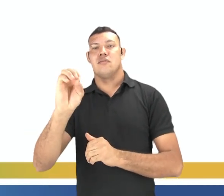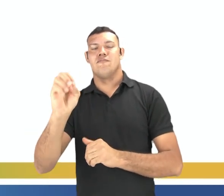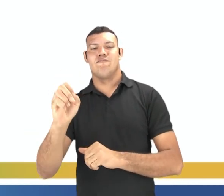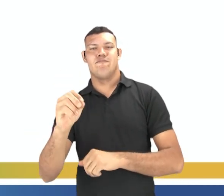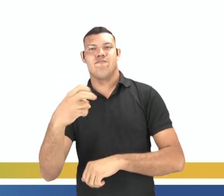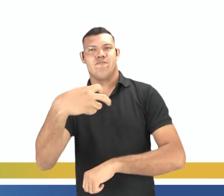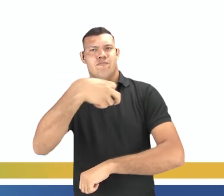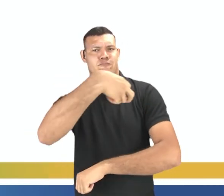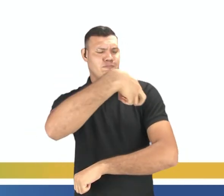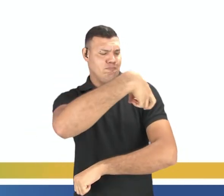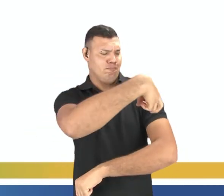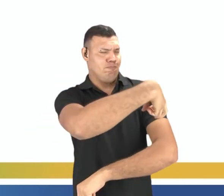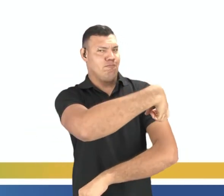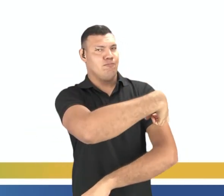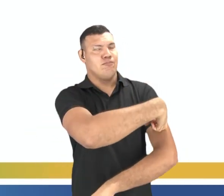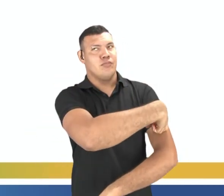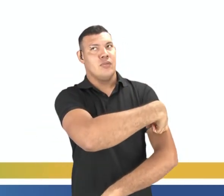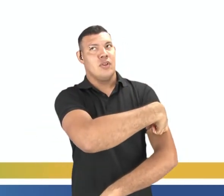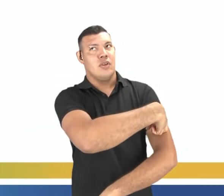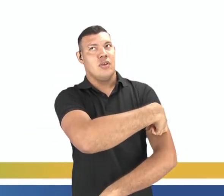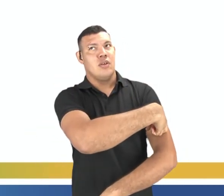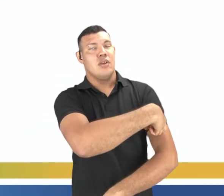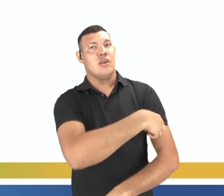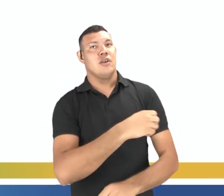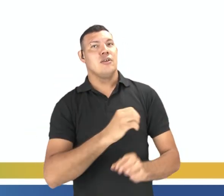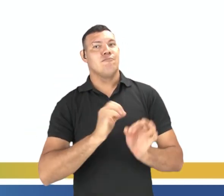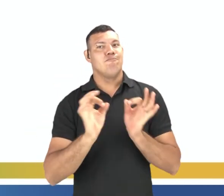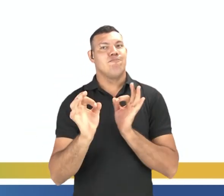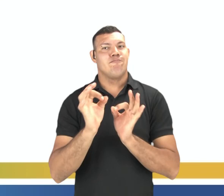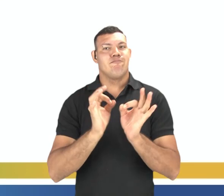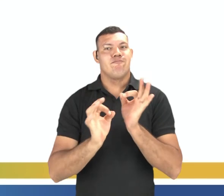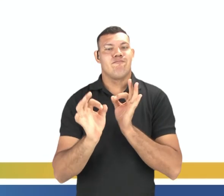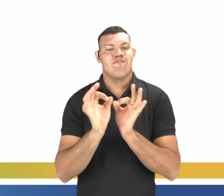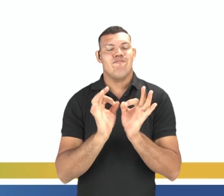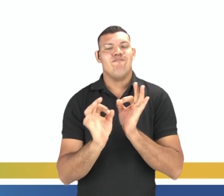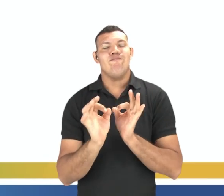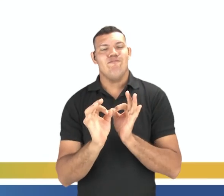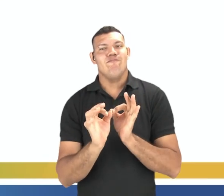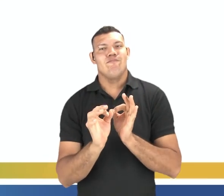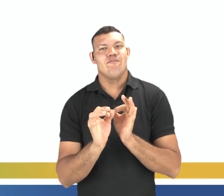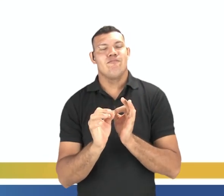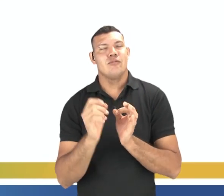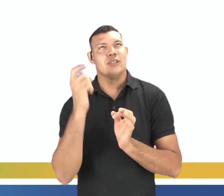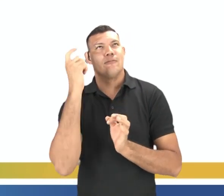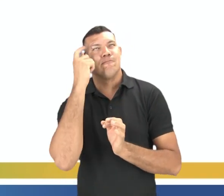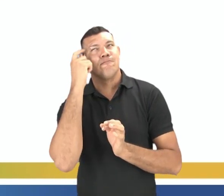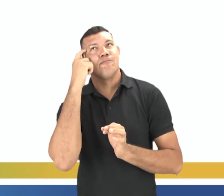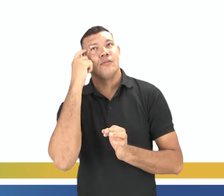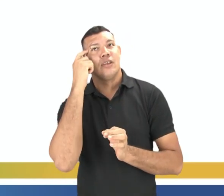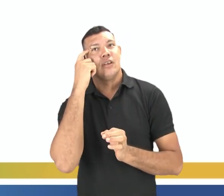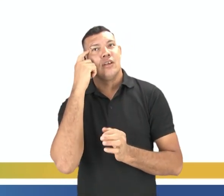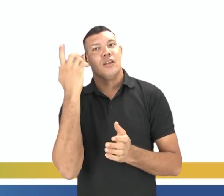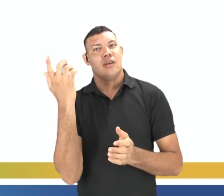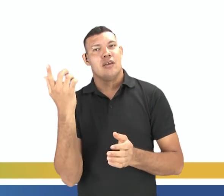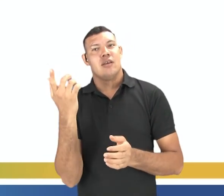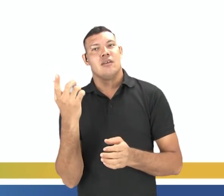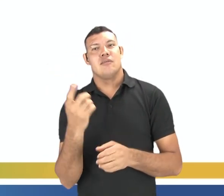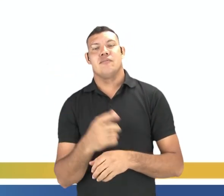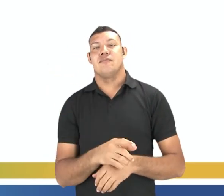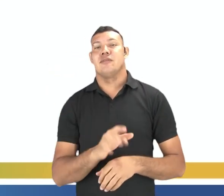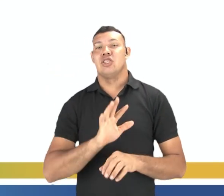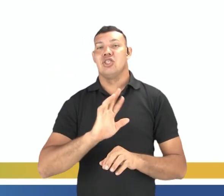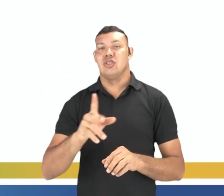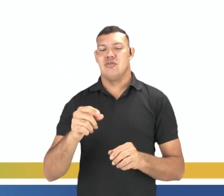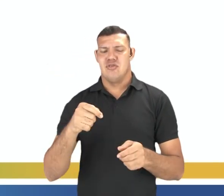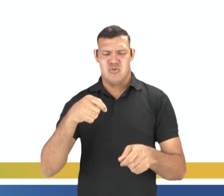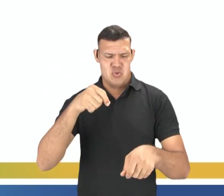vai pensar, ele já está se preparando, ele sabe que você vai receber uma picada. Já uma picada no braço,